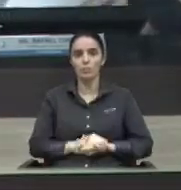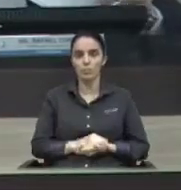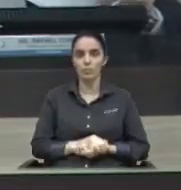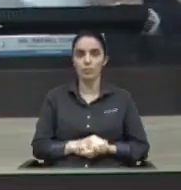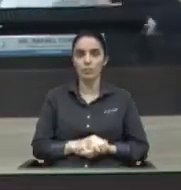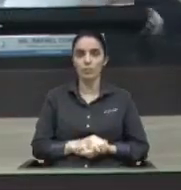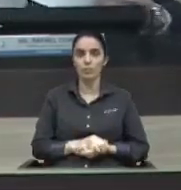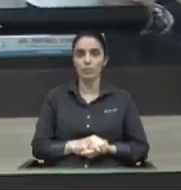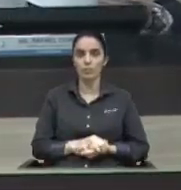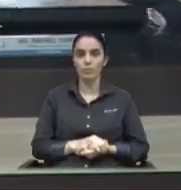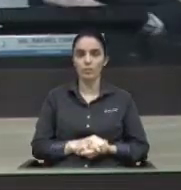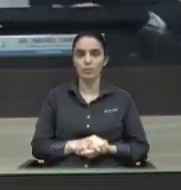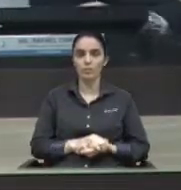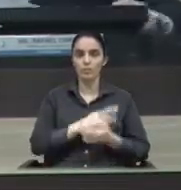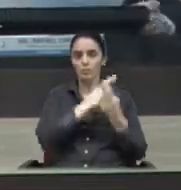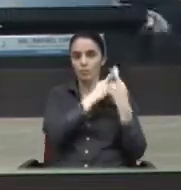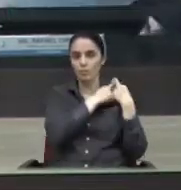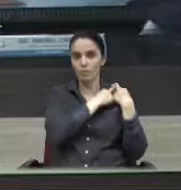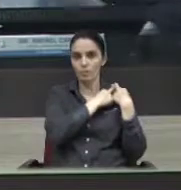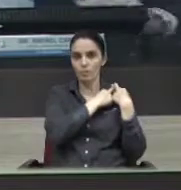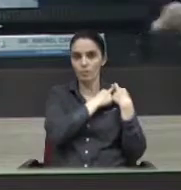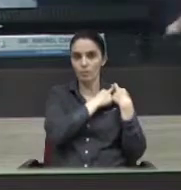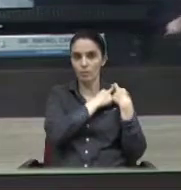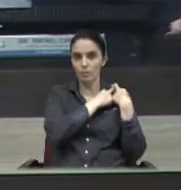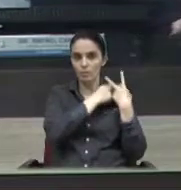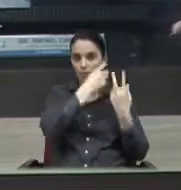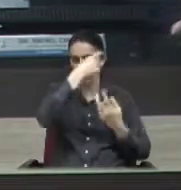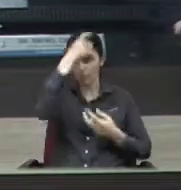vereador wagner barbosa